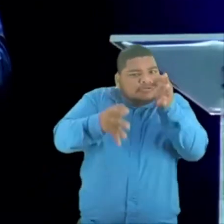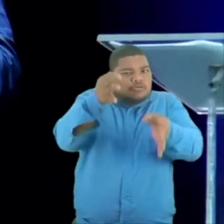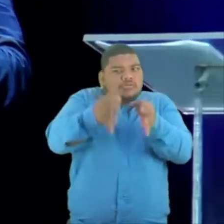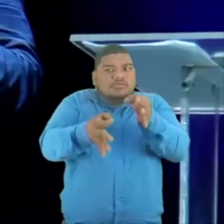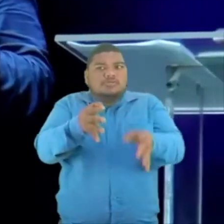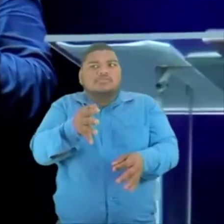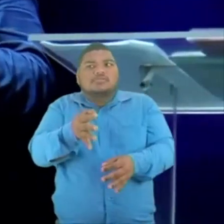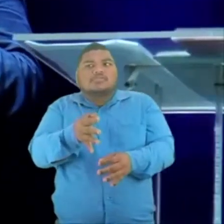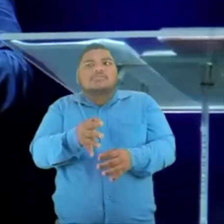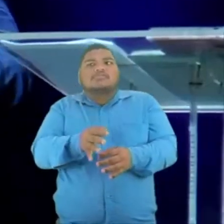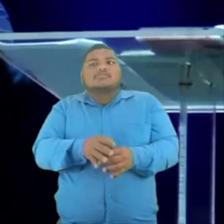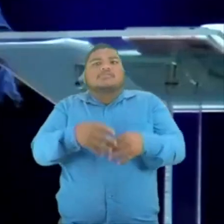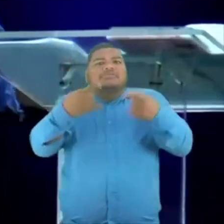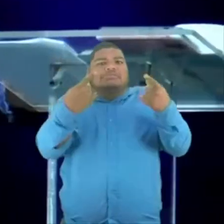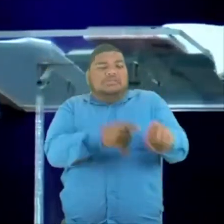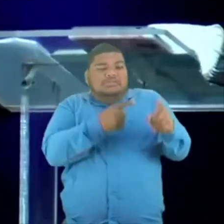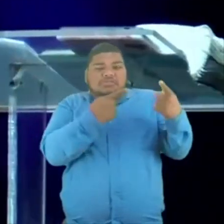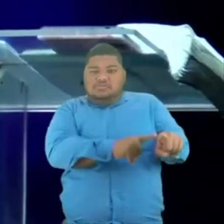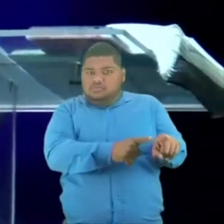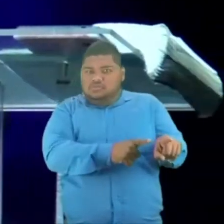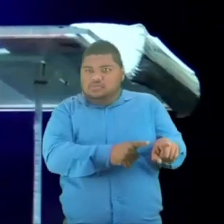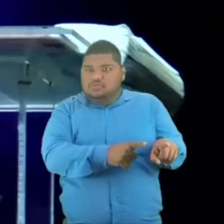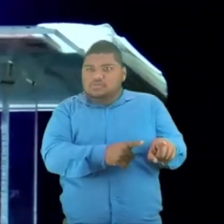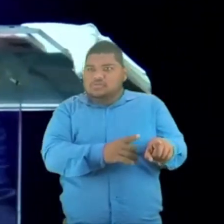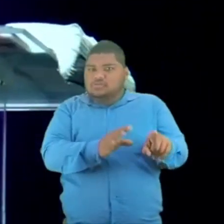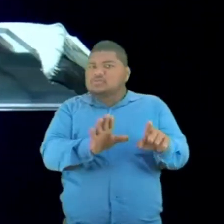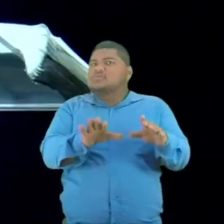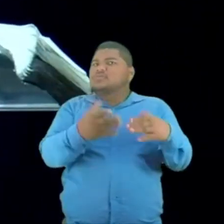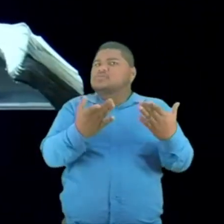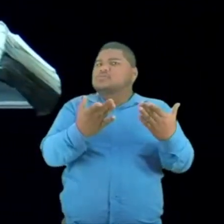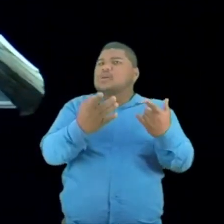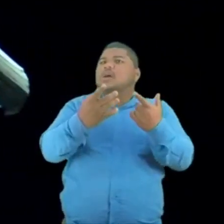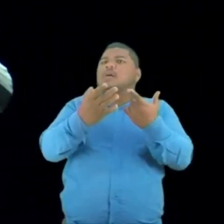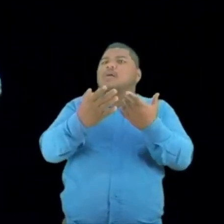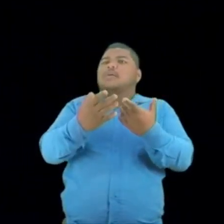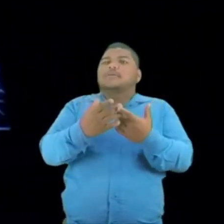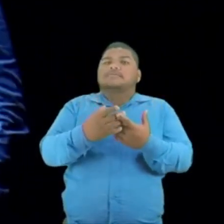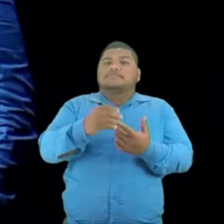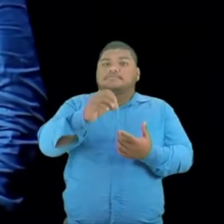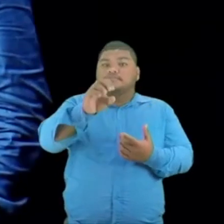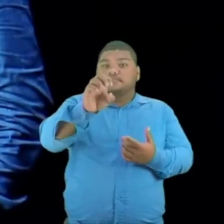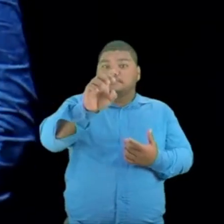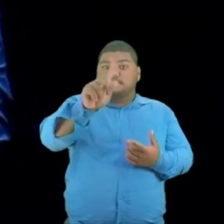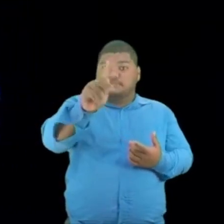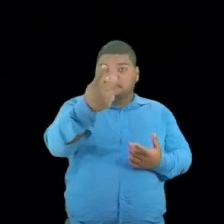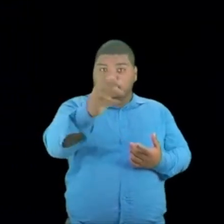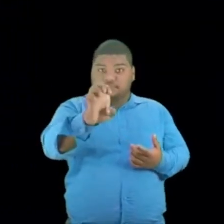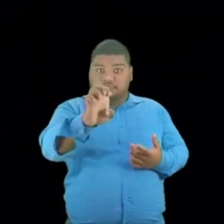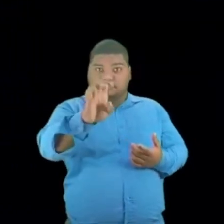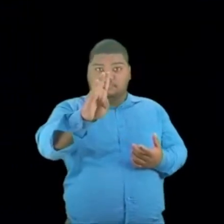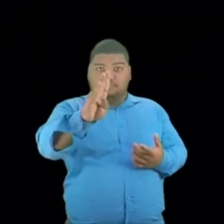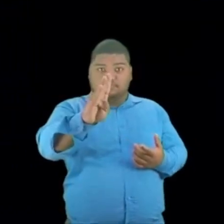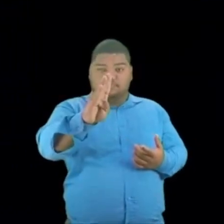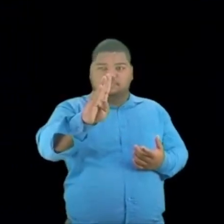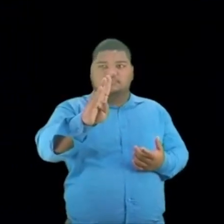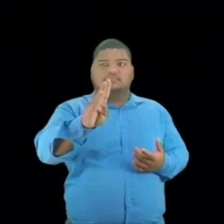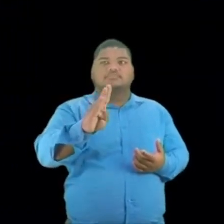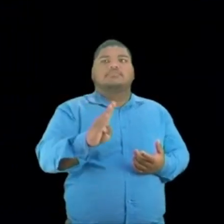quem sofreu a maior justiça de todos os tempos. Hebreus capítulo 12, verso 3 e verso